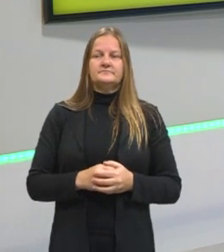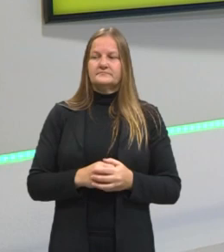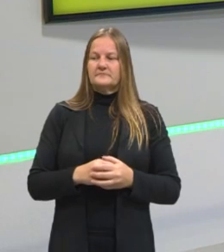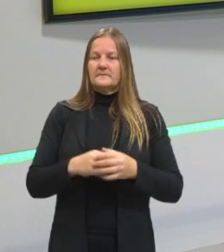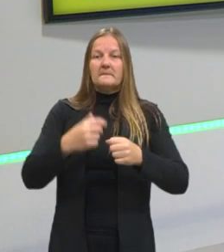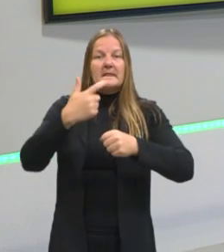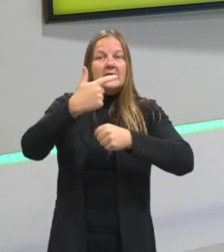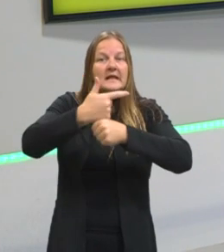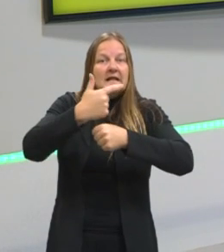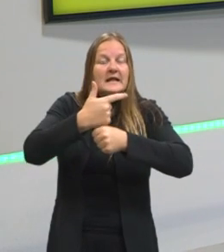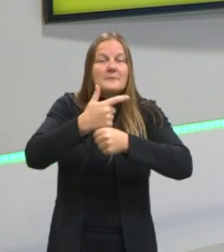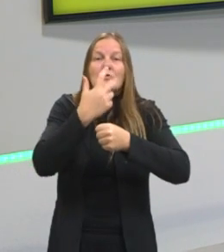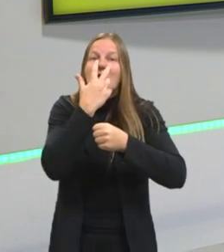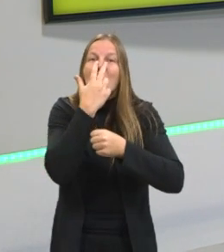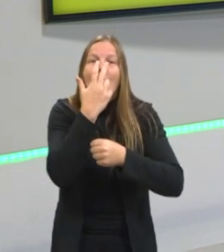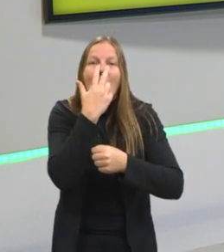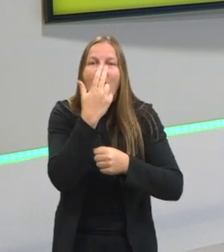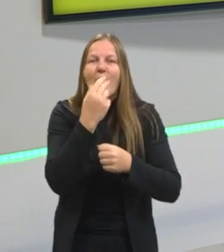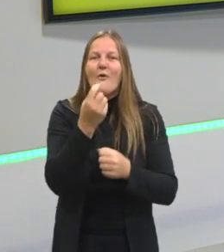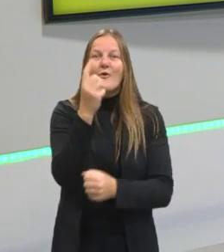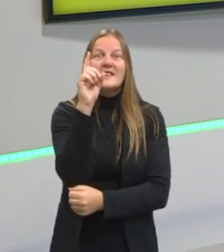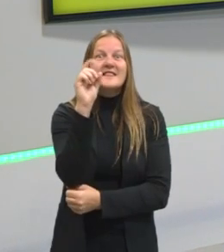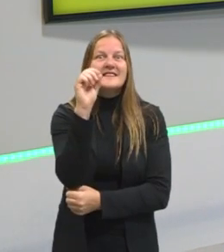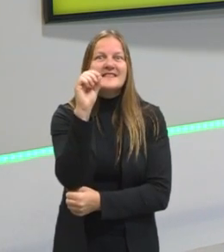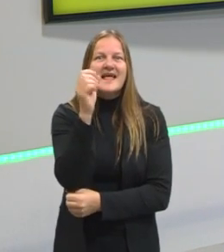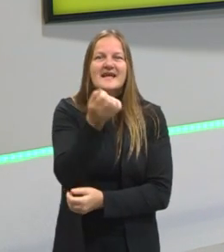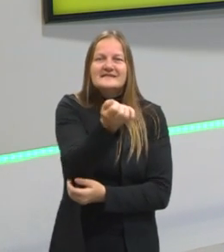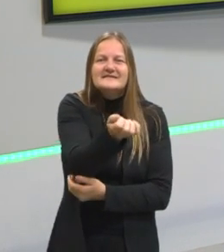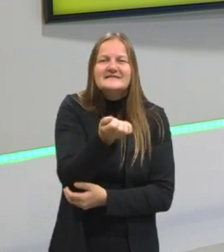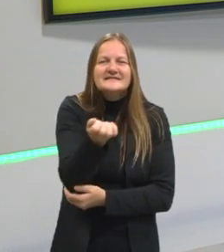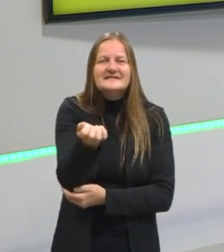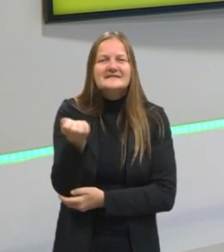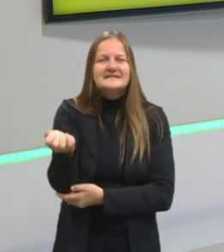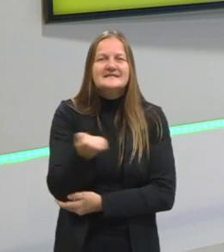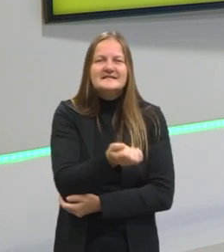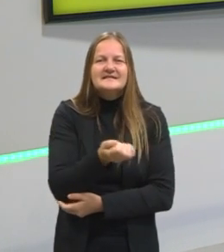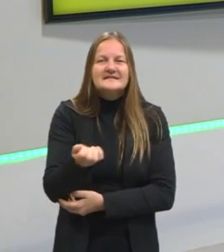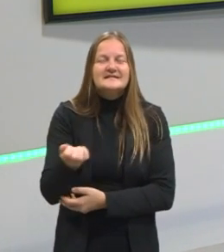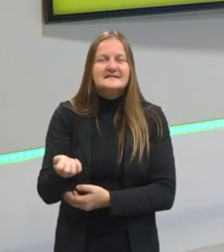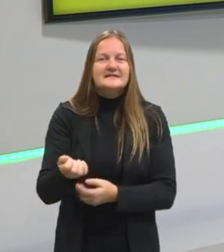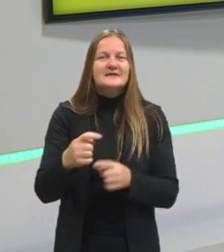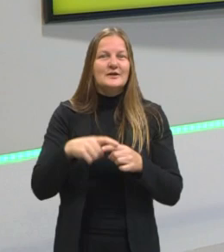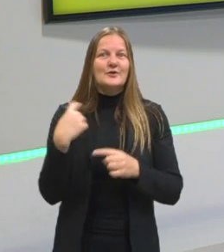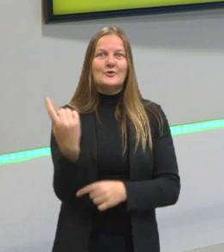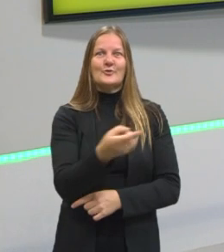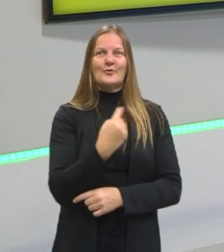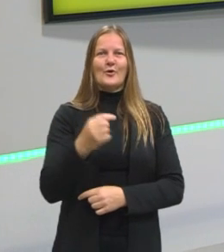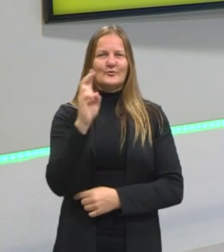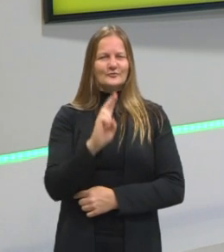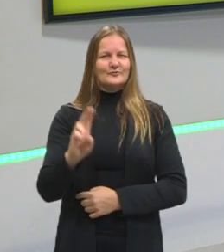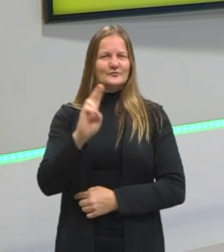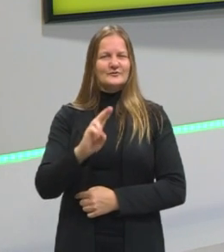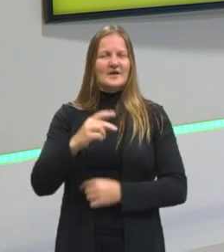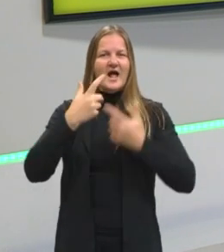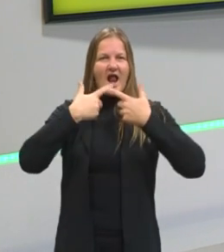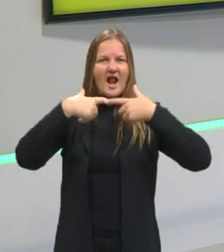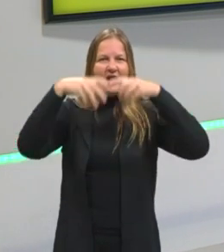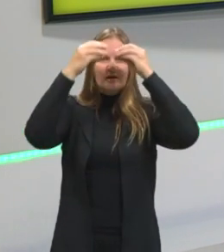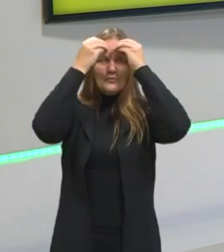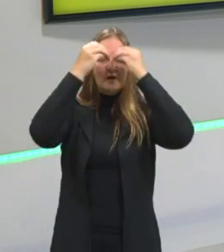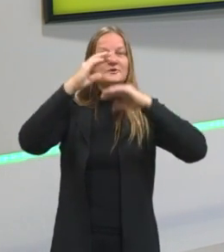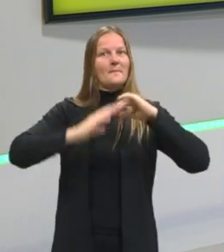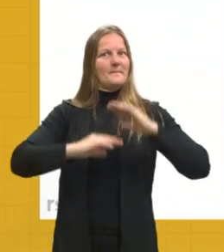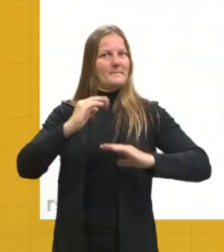armário com dez gavetas. E daí, quando nós vamos usar a linguagem na